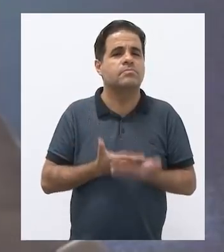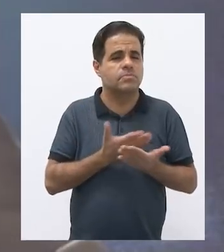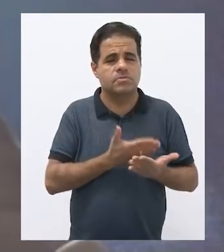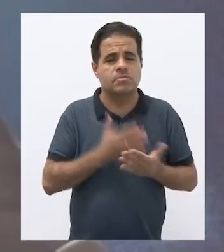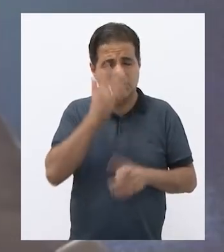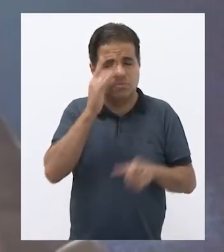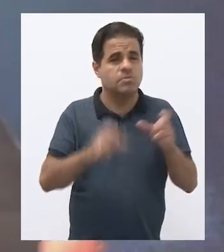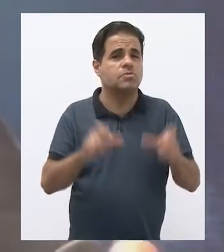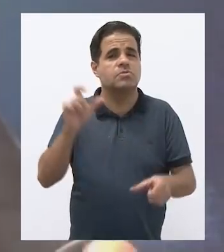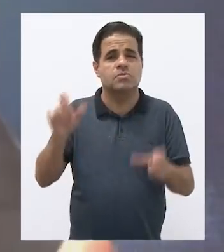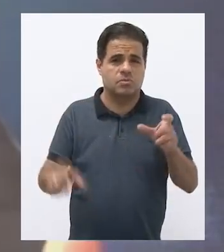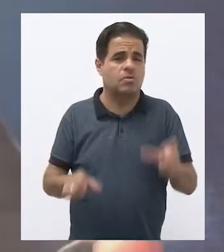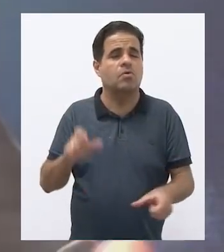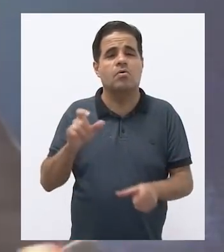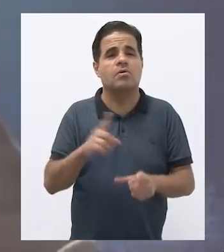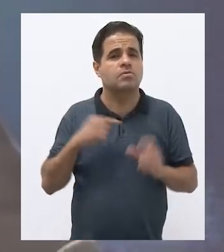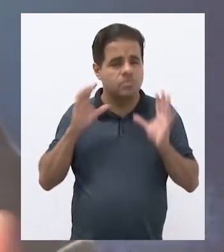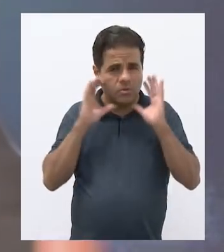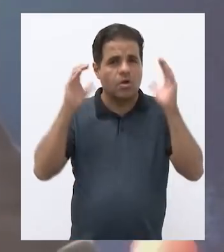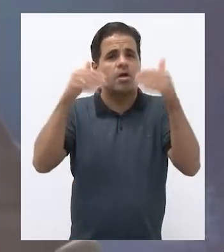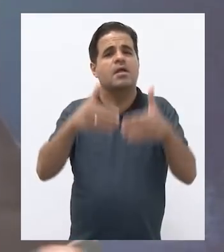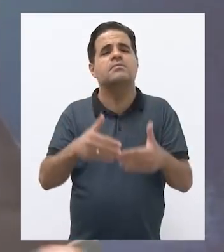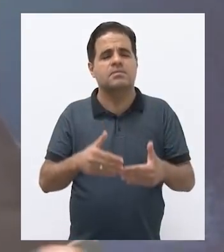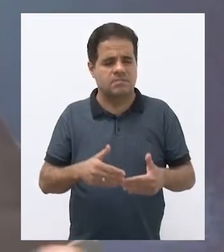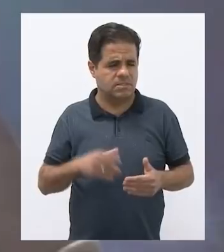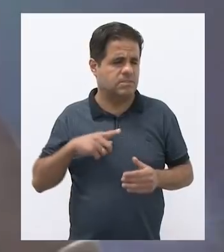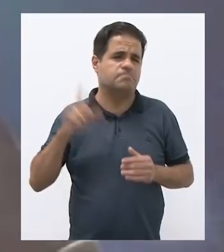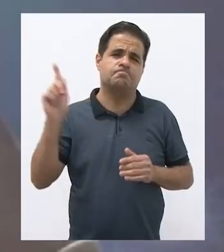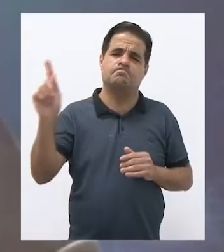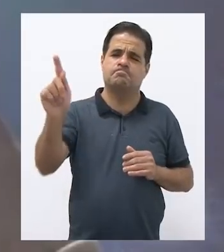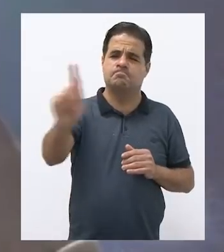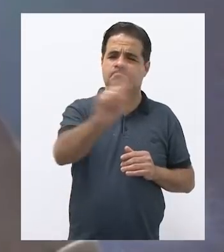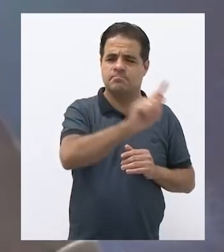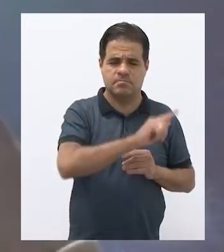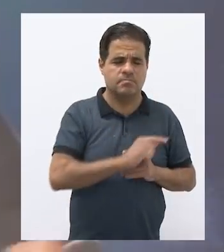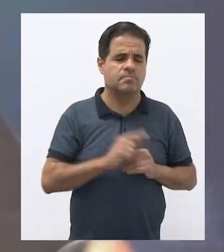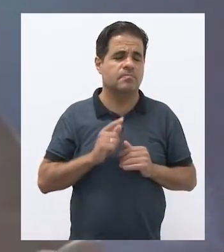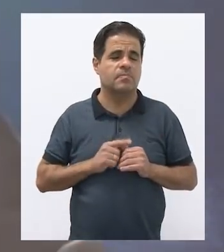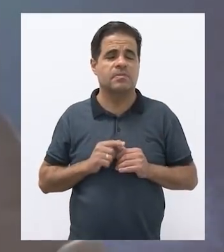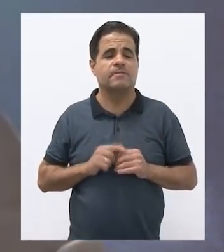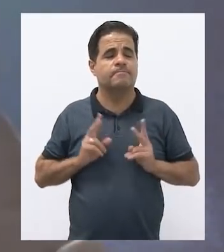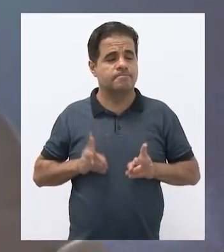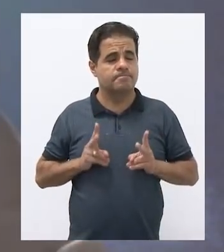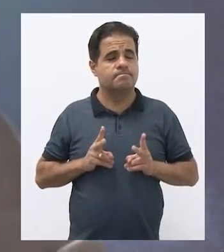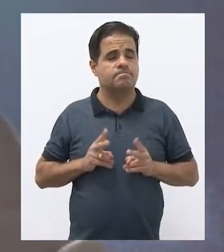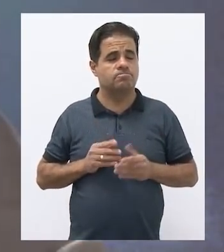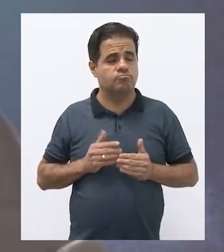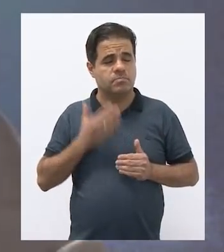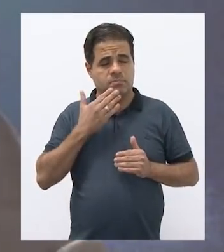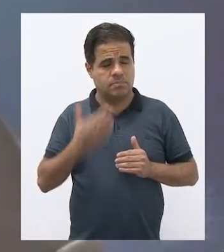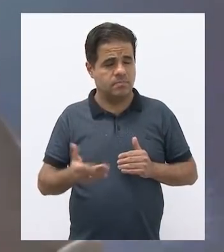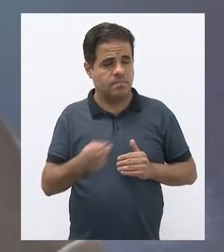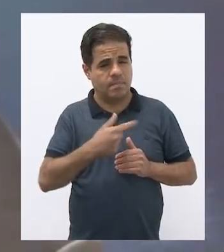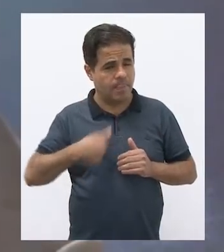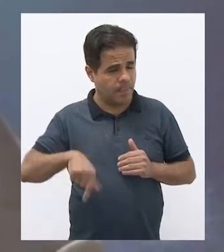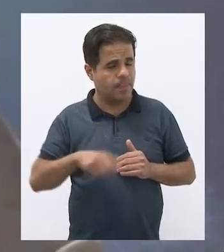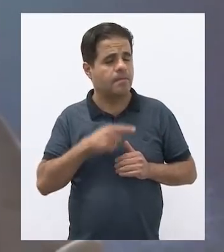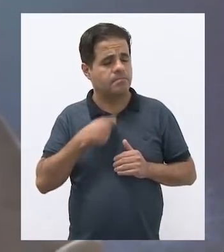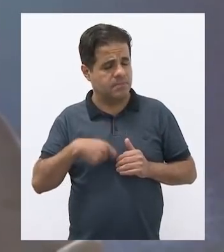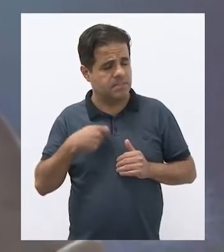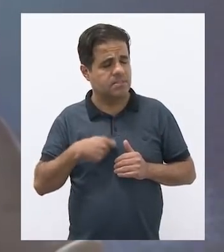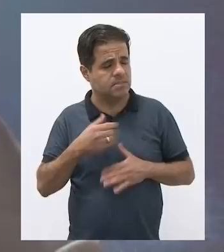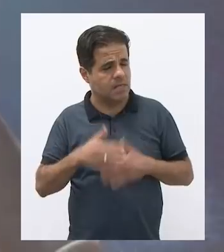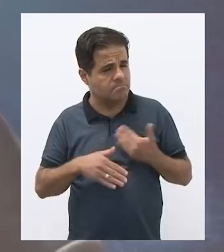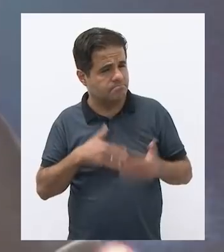pelas pessoas, pelas organizações e etc. Na mesma medida, a gente precisa